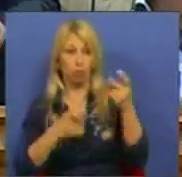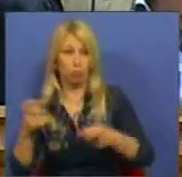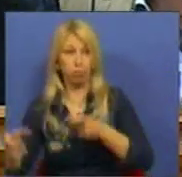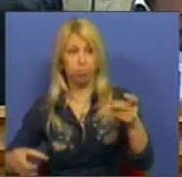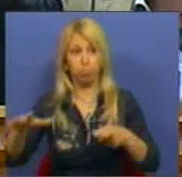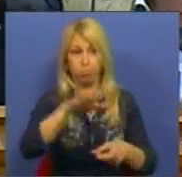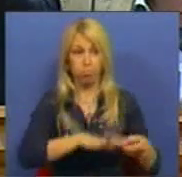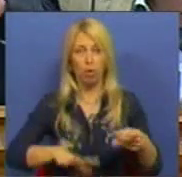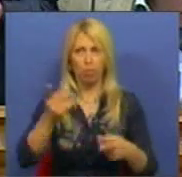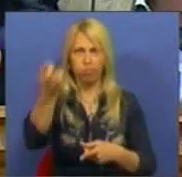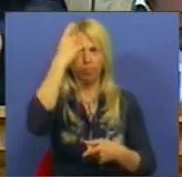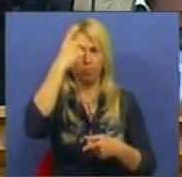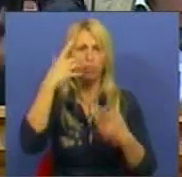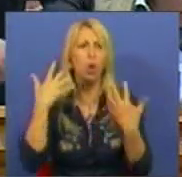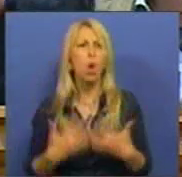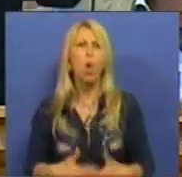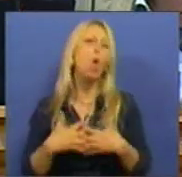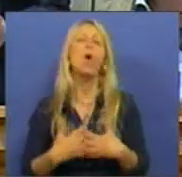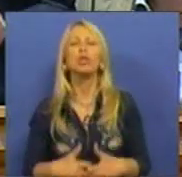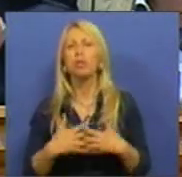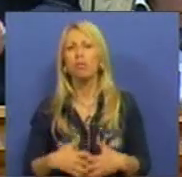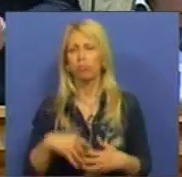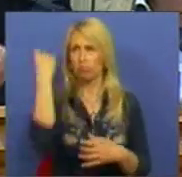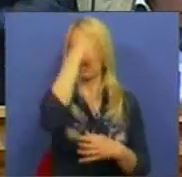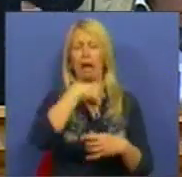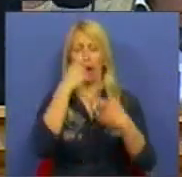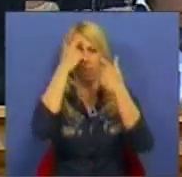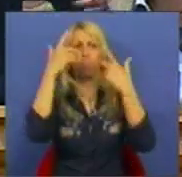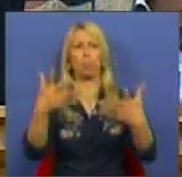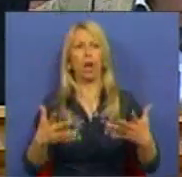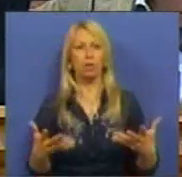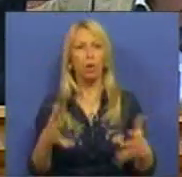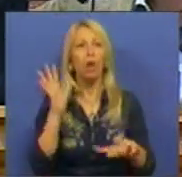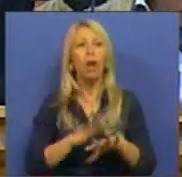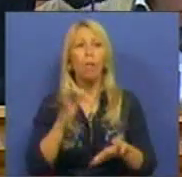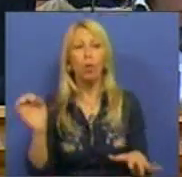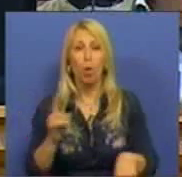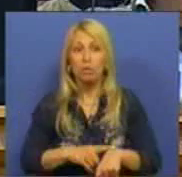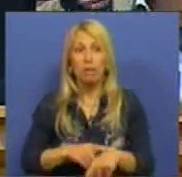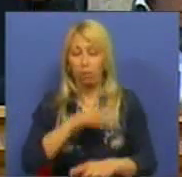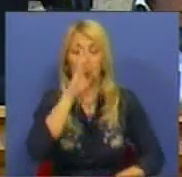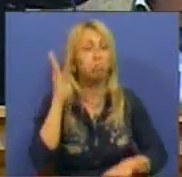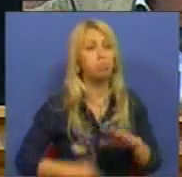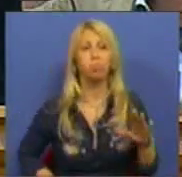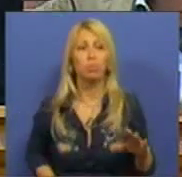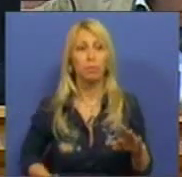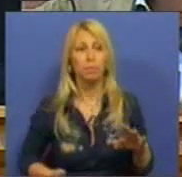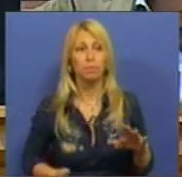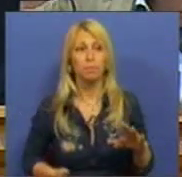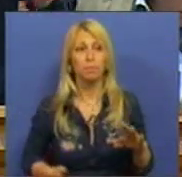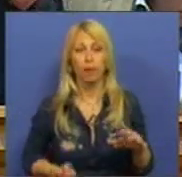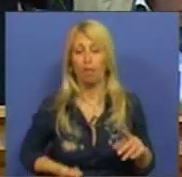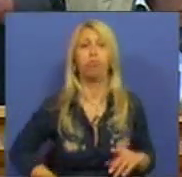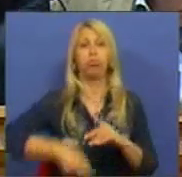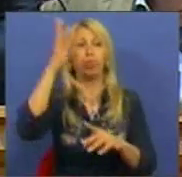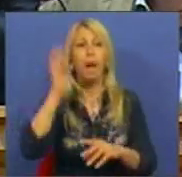concidadãs se interrogam hoje com cara de pasmo sobre um momento, de uma hora para a outra, foram centenas de